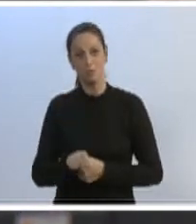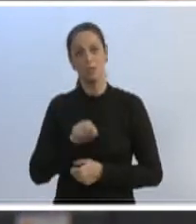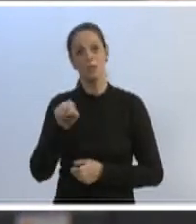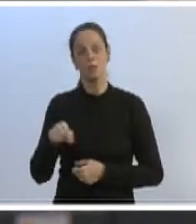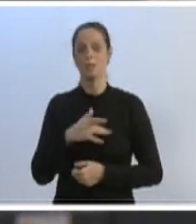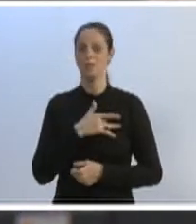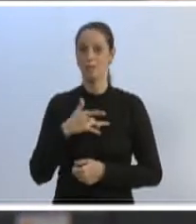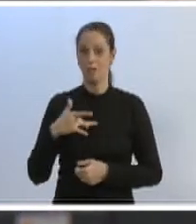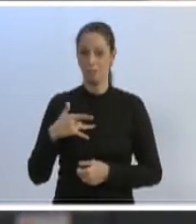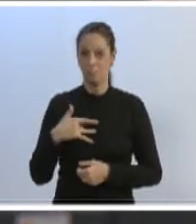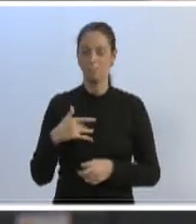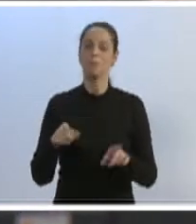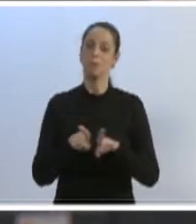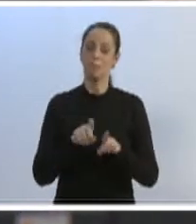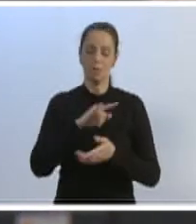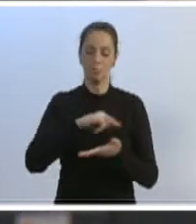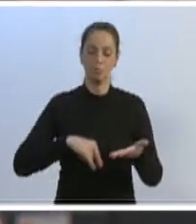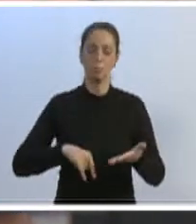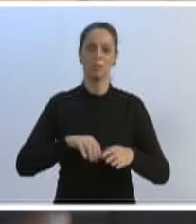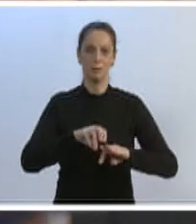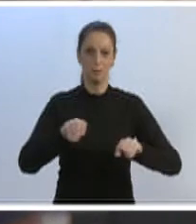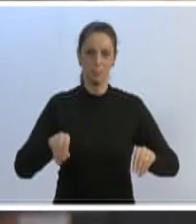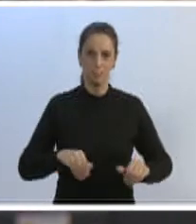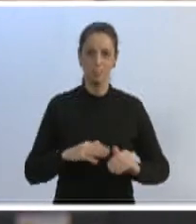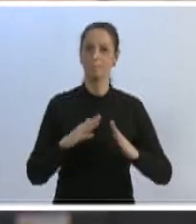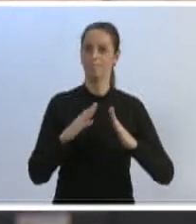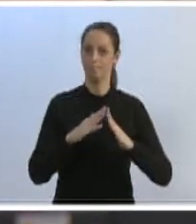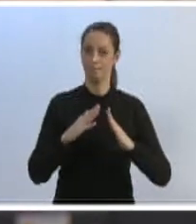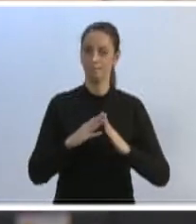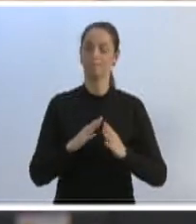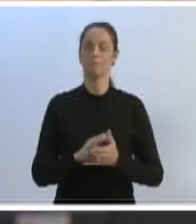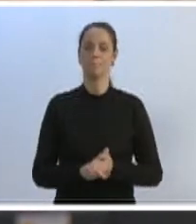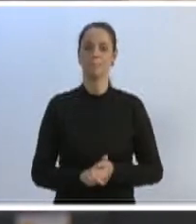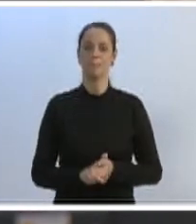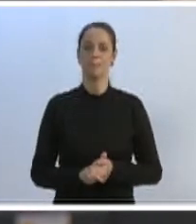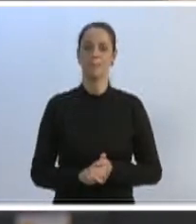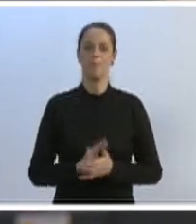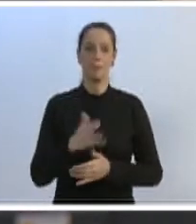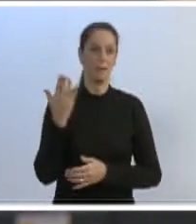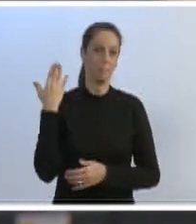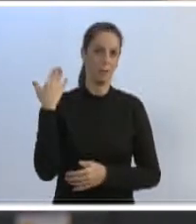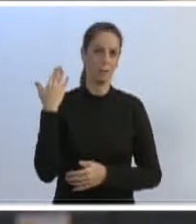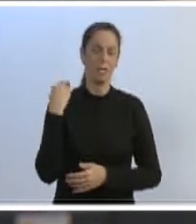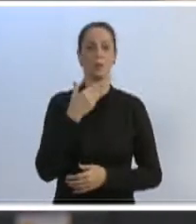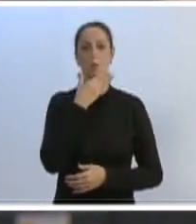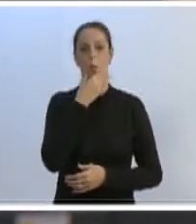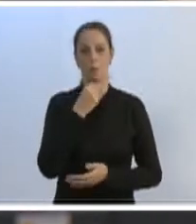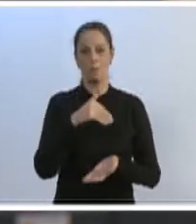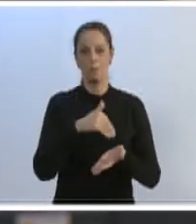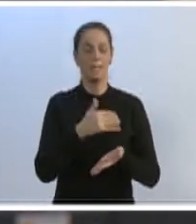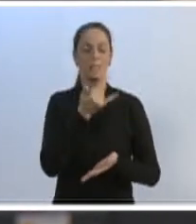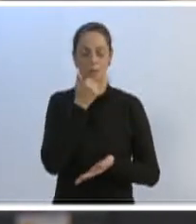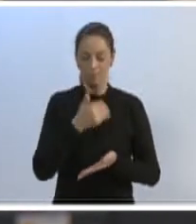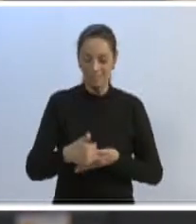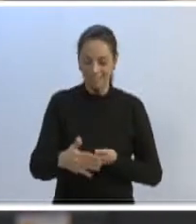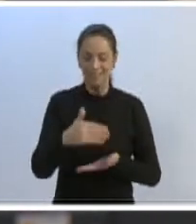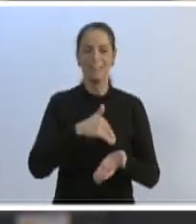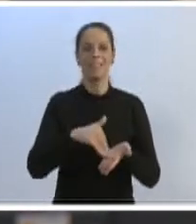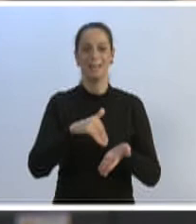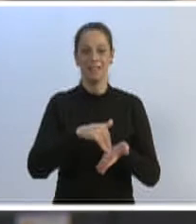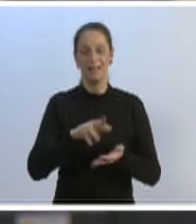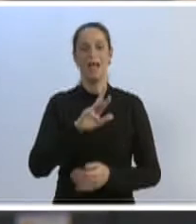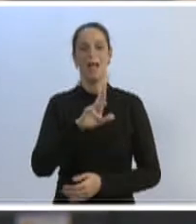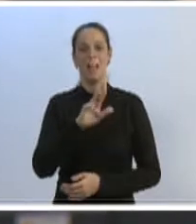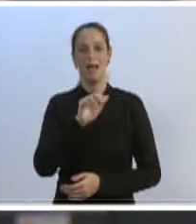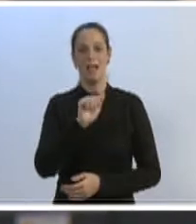a questão da regularização fundiária, habitação, da qual o secretário Rafael Ienzi pode ter certeza que terá muitas cobranças aqui da nossa